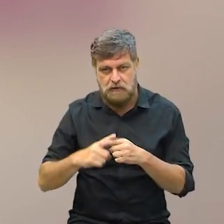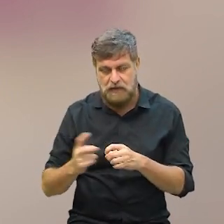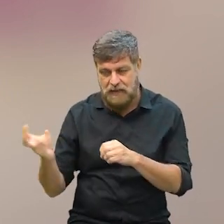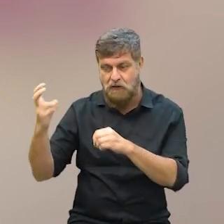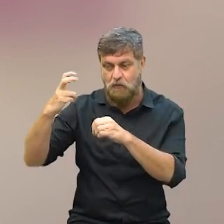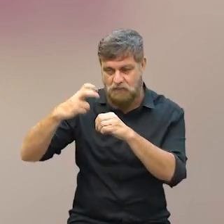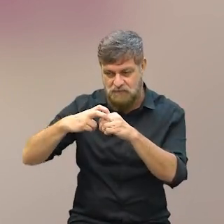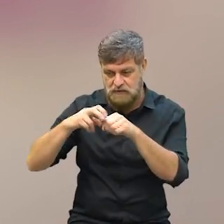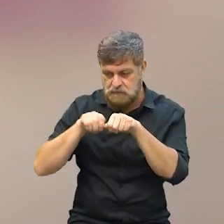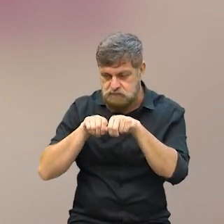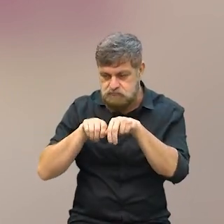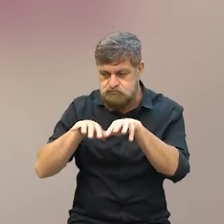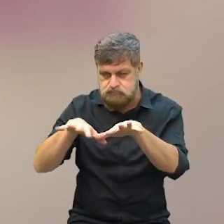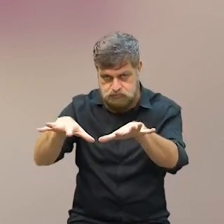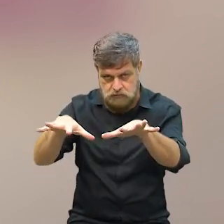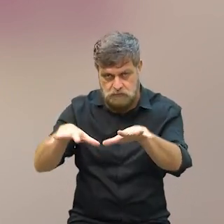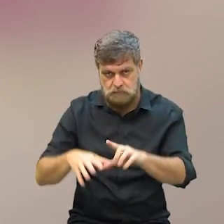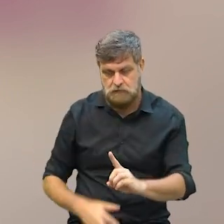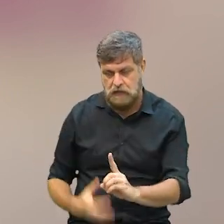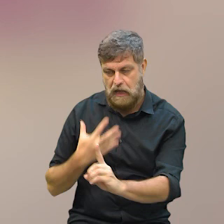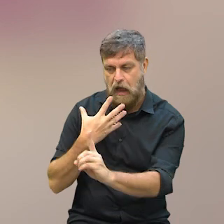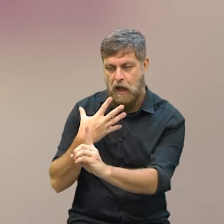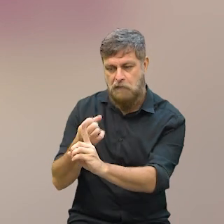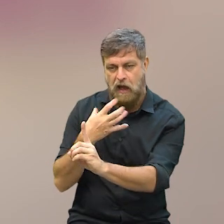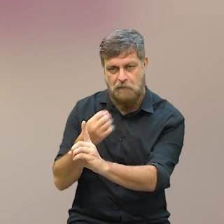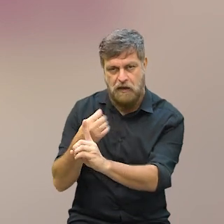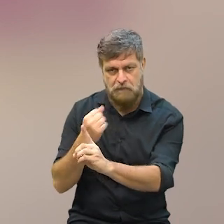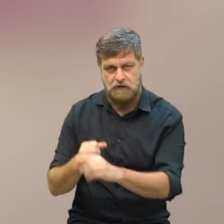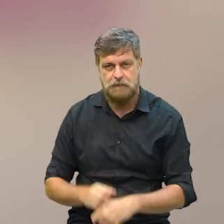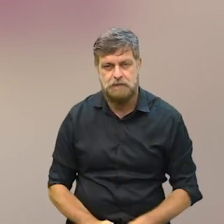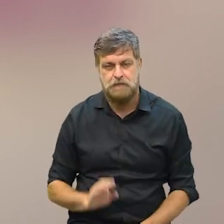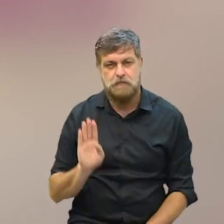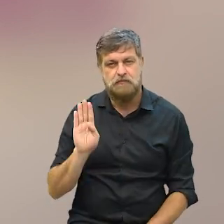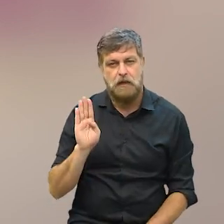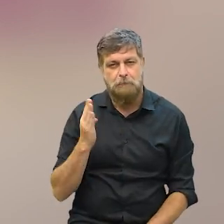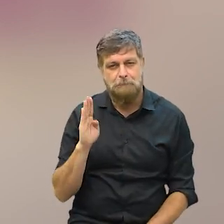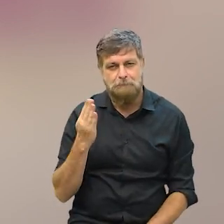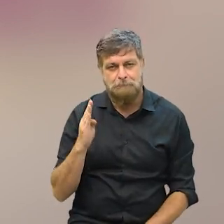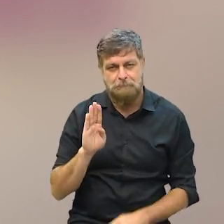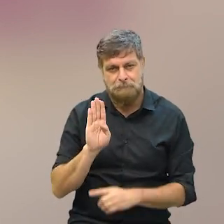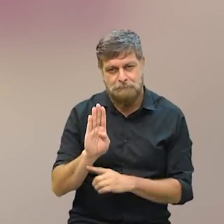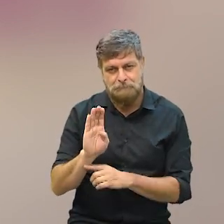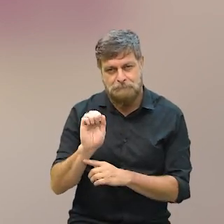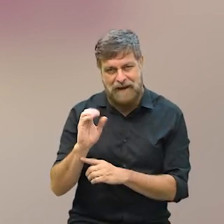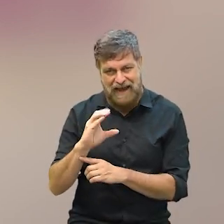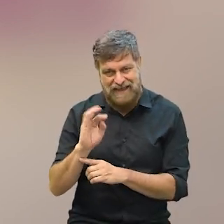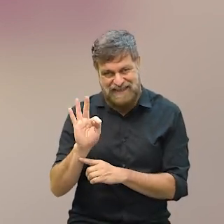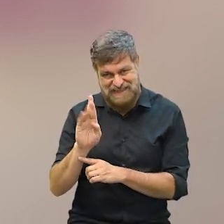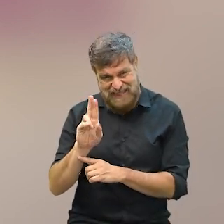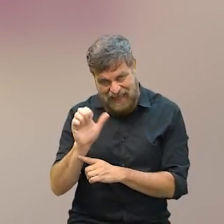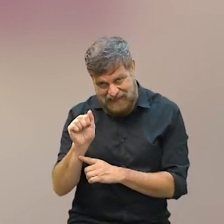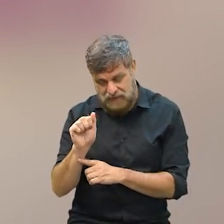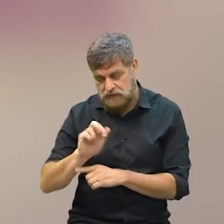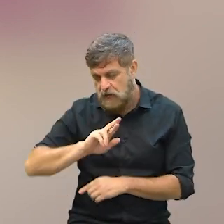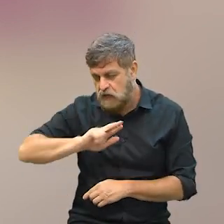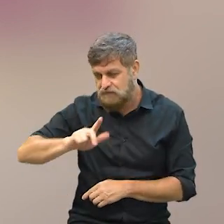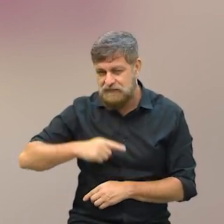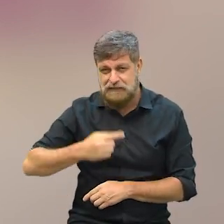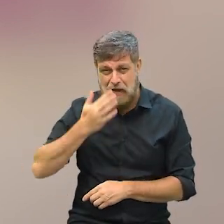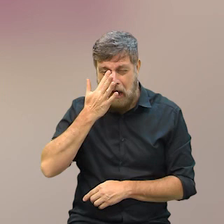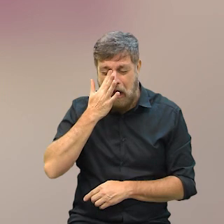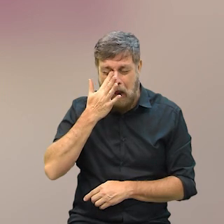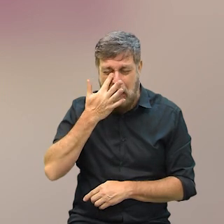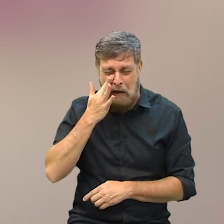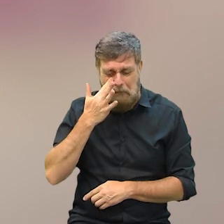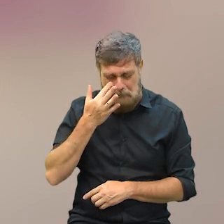passar muito facilmente o vírus. E o bacteriano, ele já é um pouco diferente, ele já cria